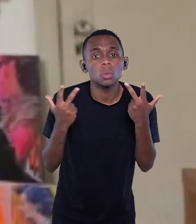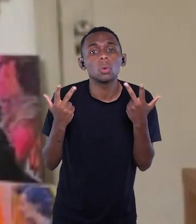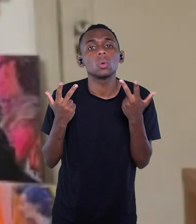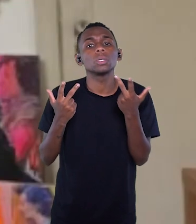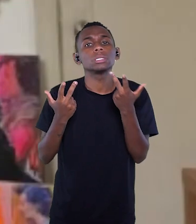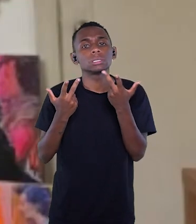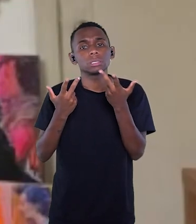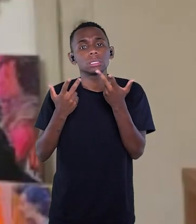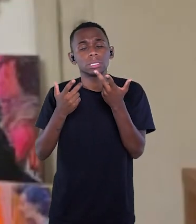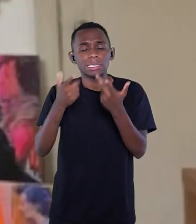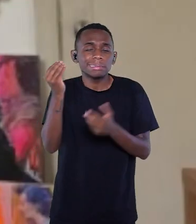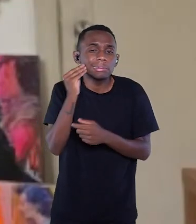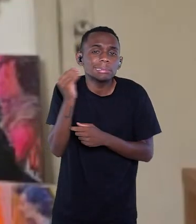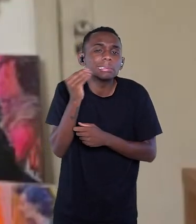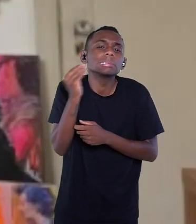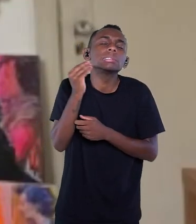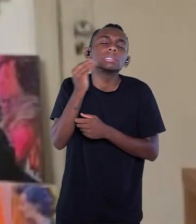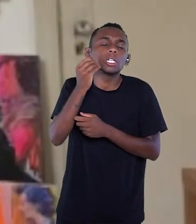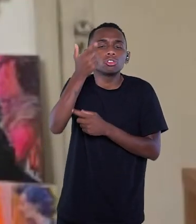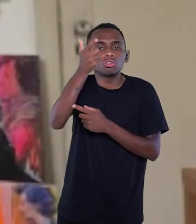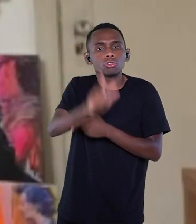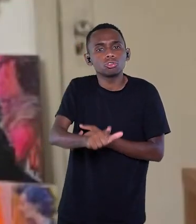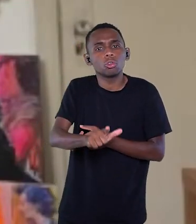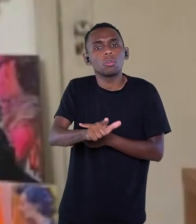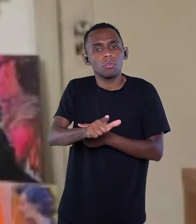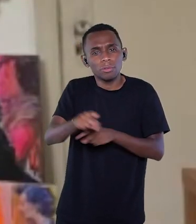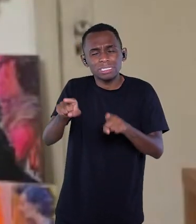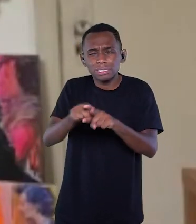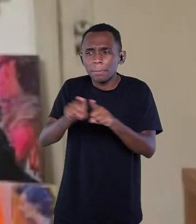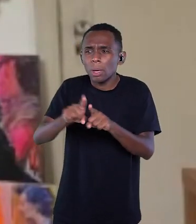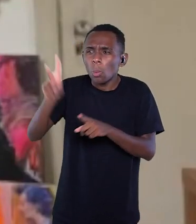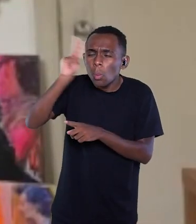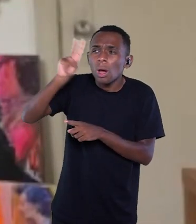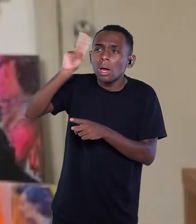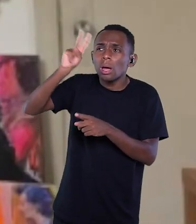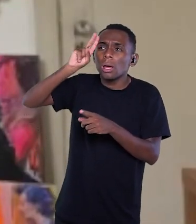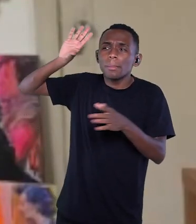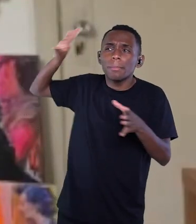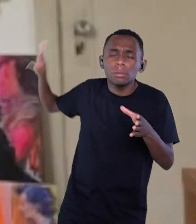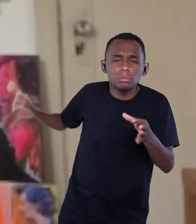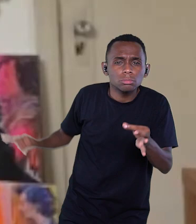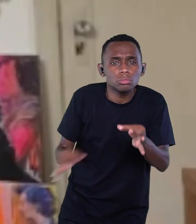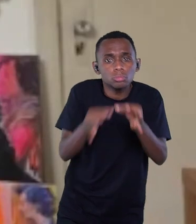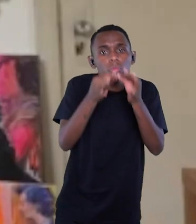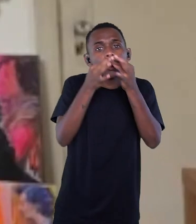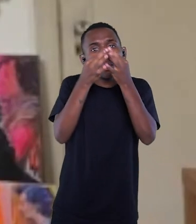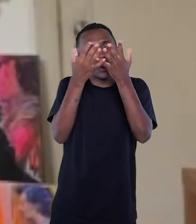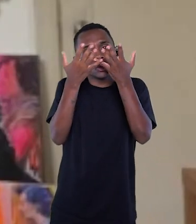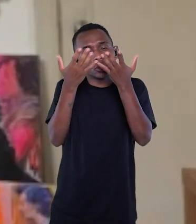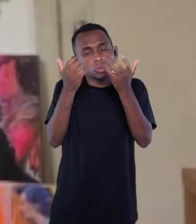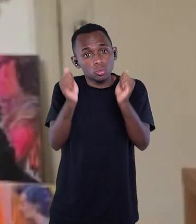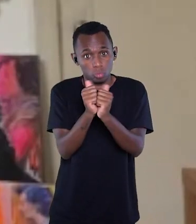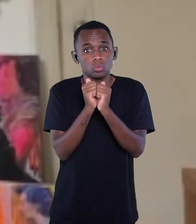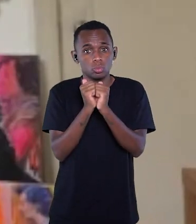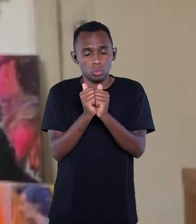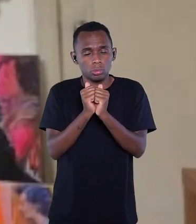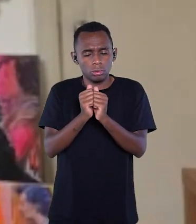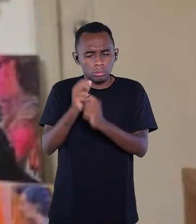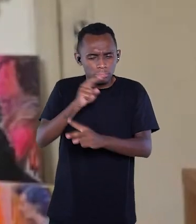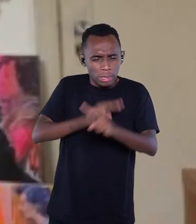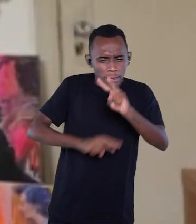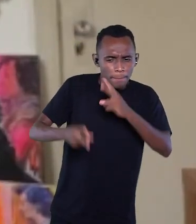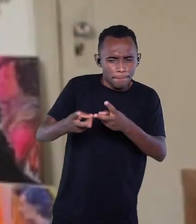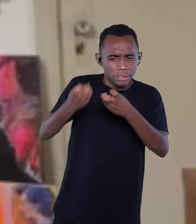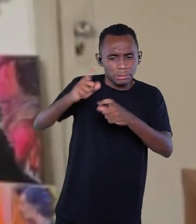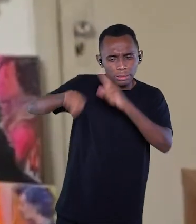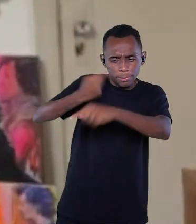mão, mandar tingir de novo um acontecimento, surrar um fato histórico, tentar costurar os furos, ou só olhar dentro deles e